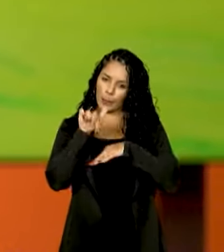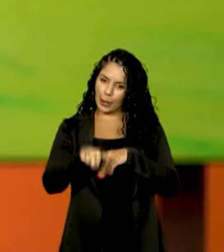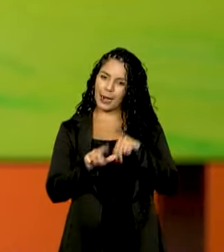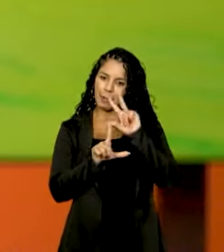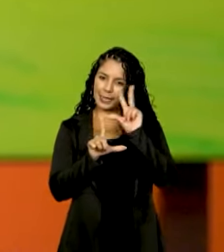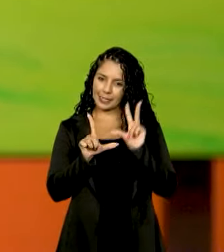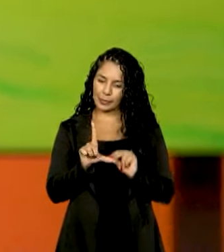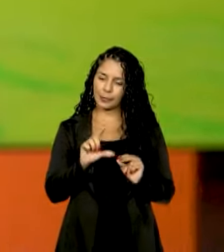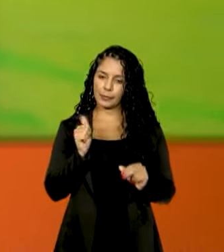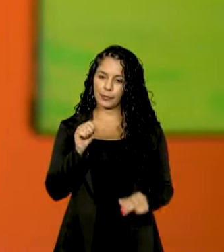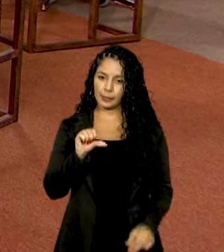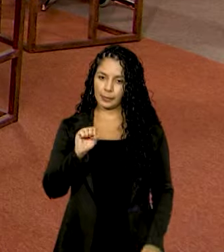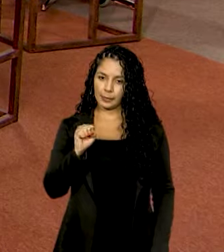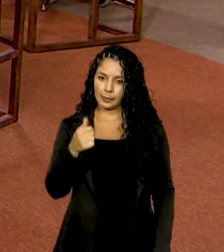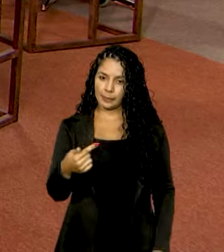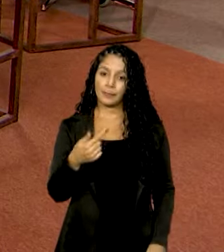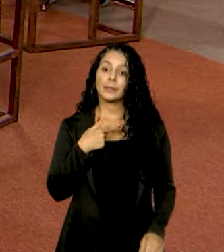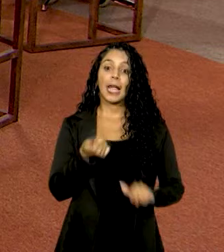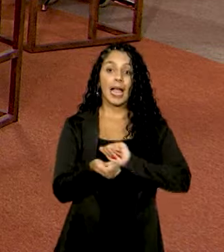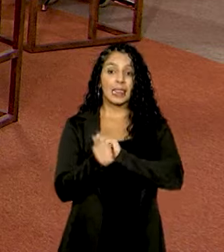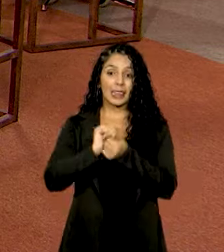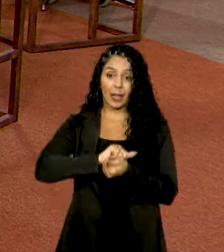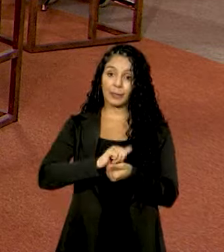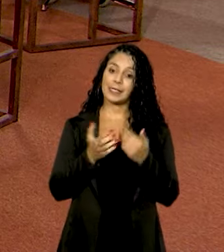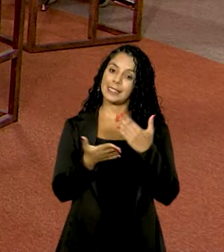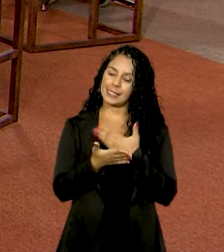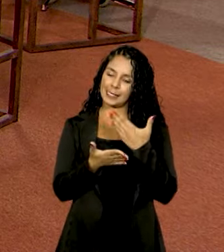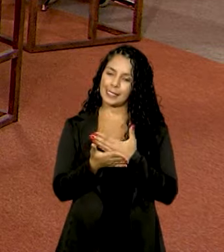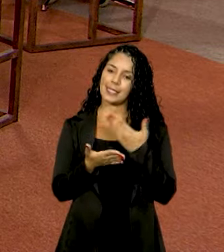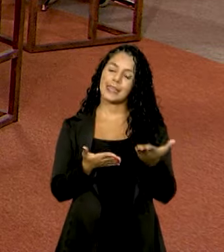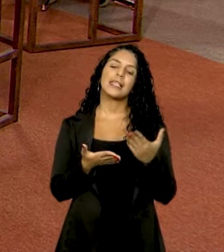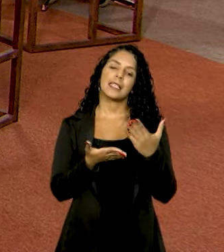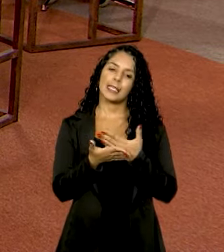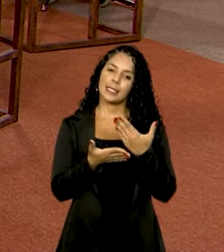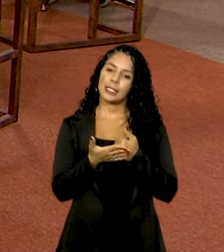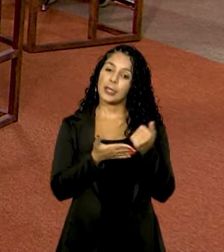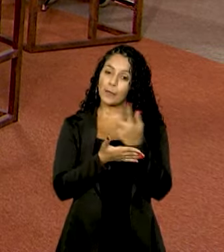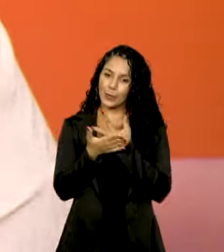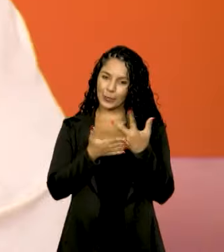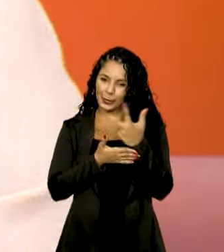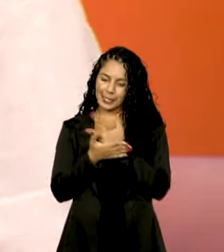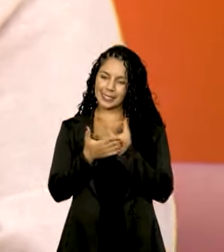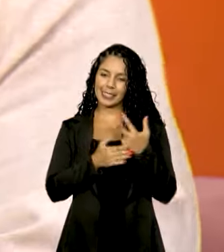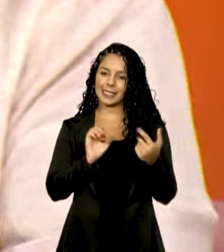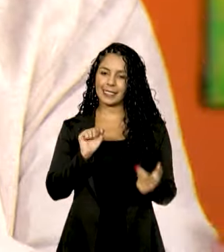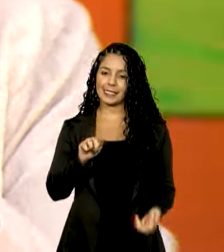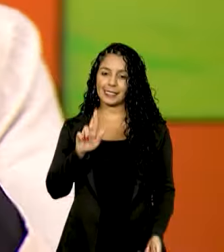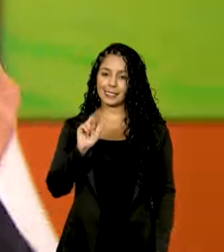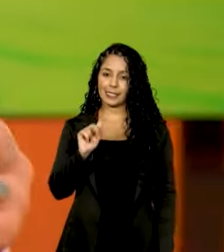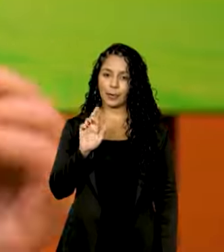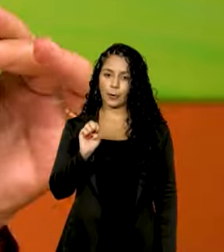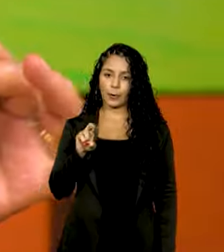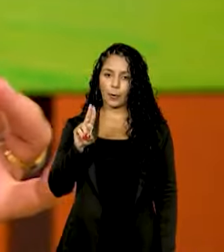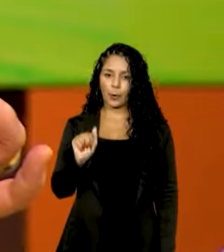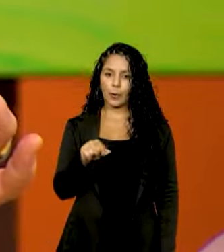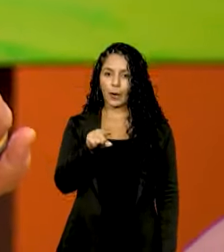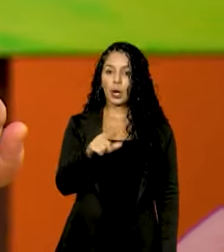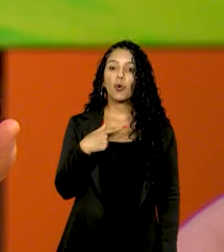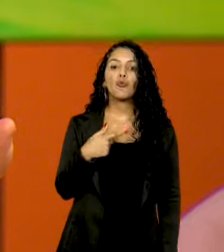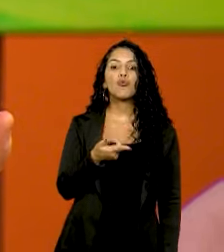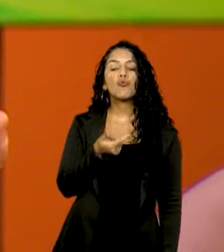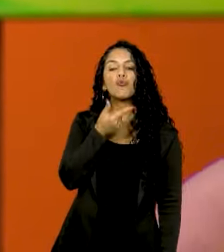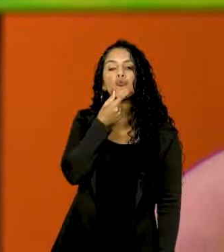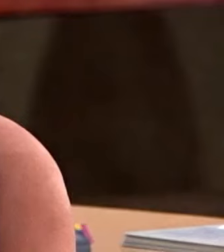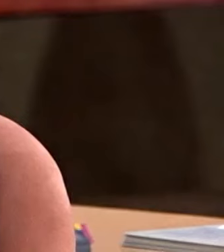87. Adaptei para livro. Ele se tornou esse livro com as ilustrações da Sandra Ronca. O menino que foi ao Vento Norte.